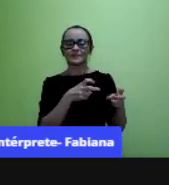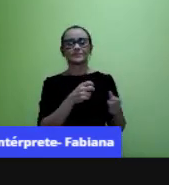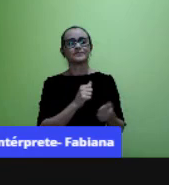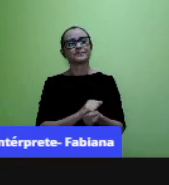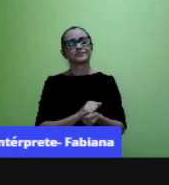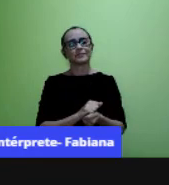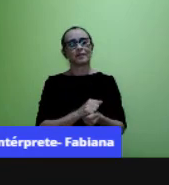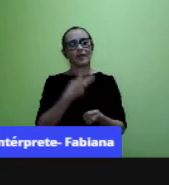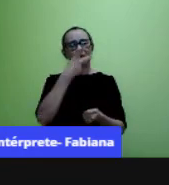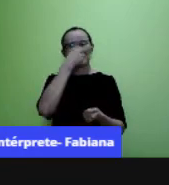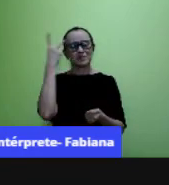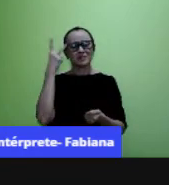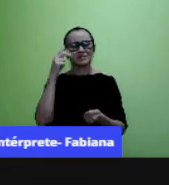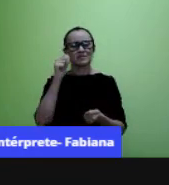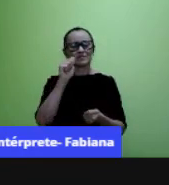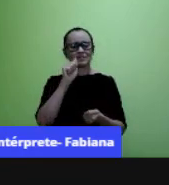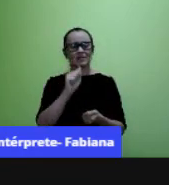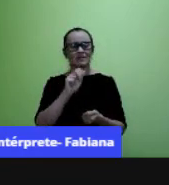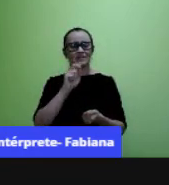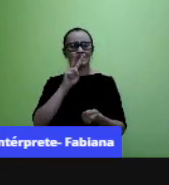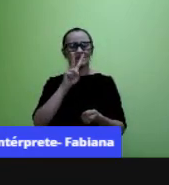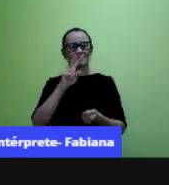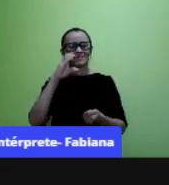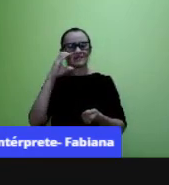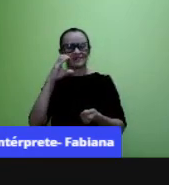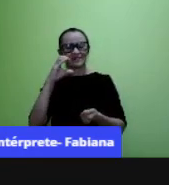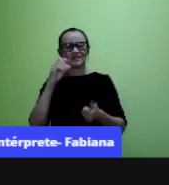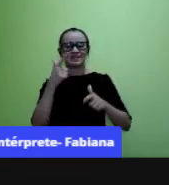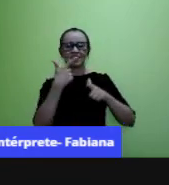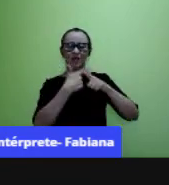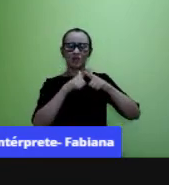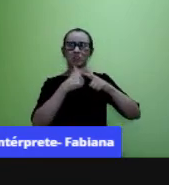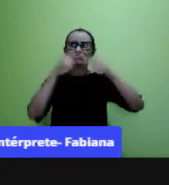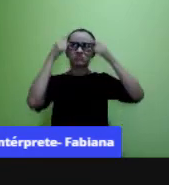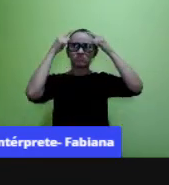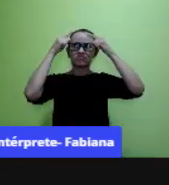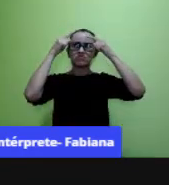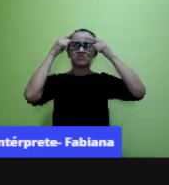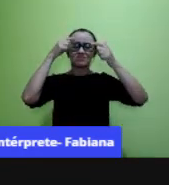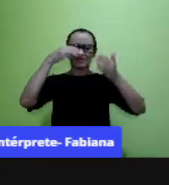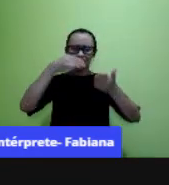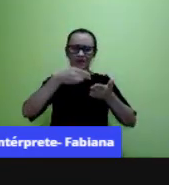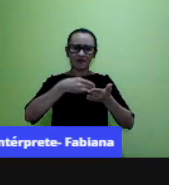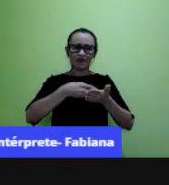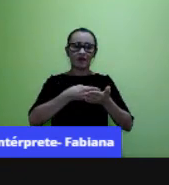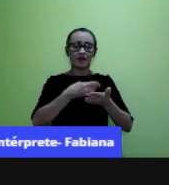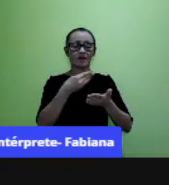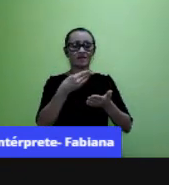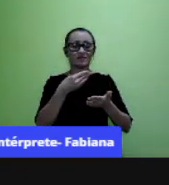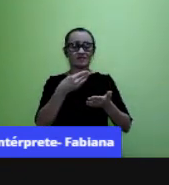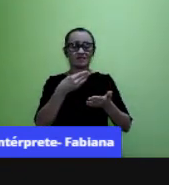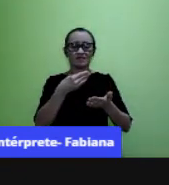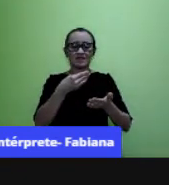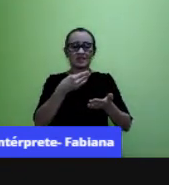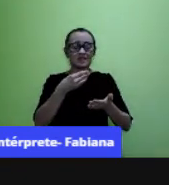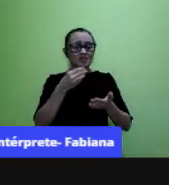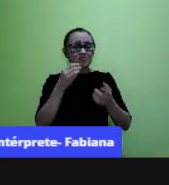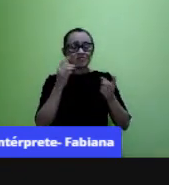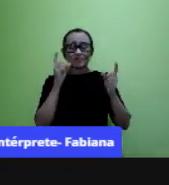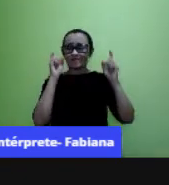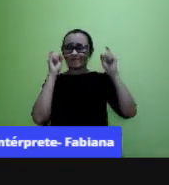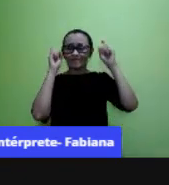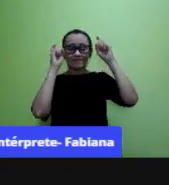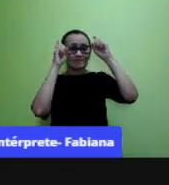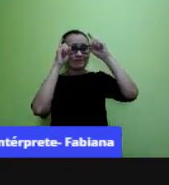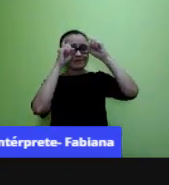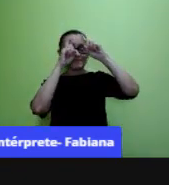AVC. Coisa simples que ela fazia, que era pegar um garfo. Olha a dificuldade que aquela pessoa que perdeu